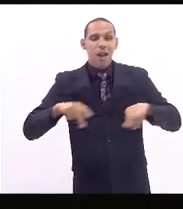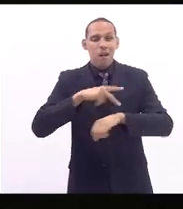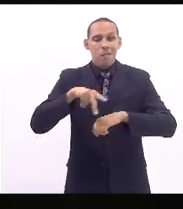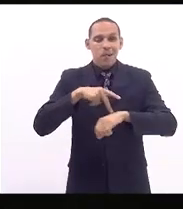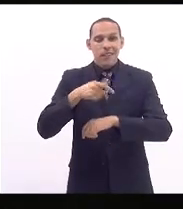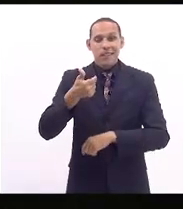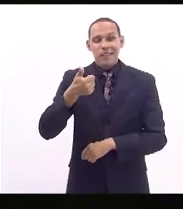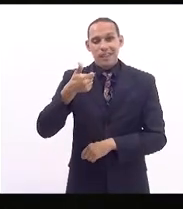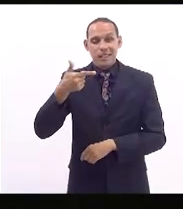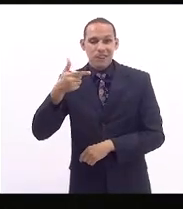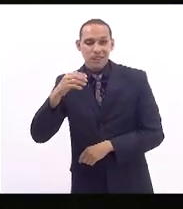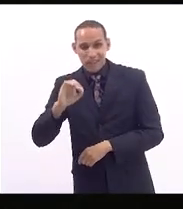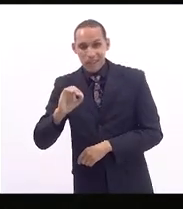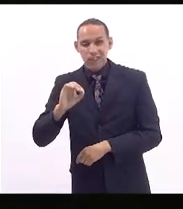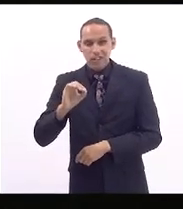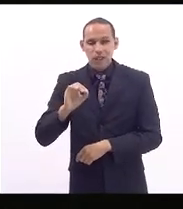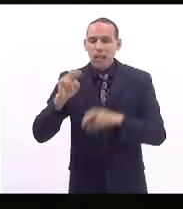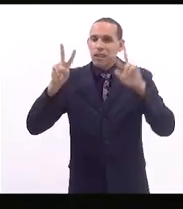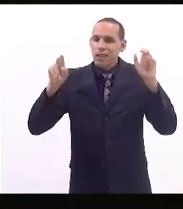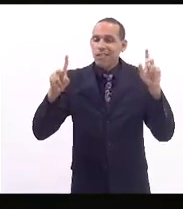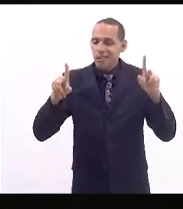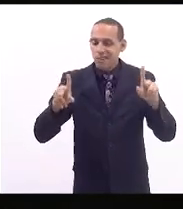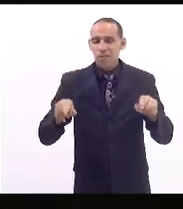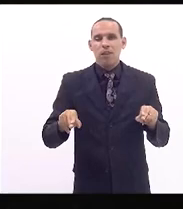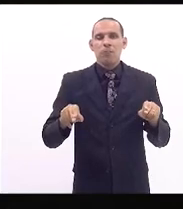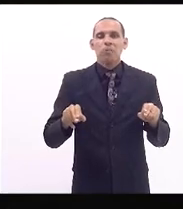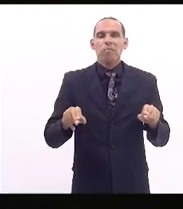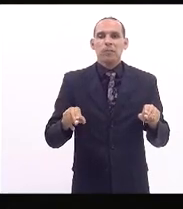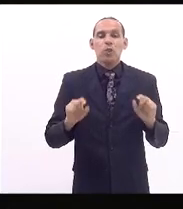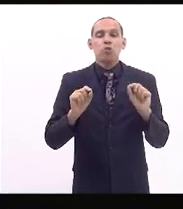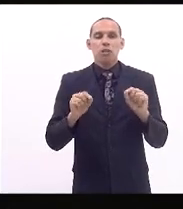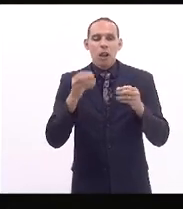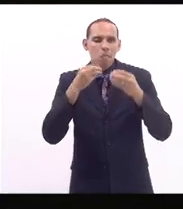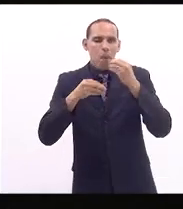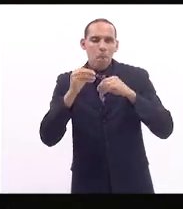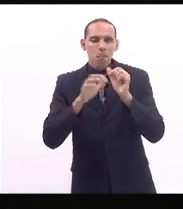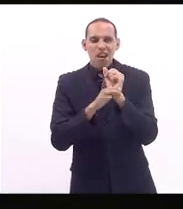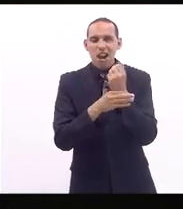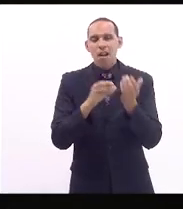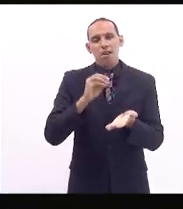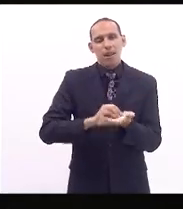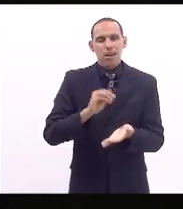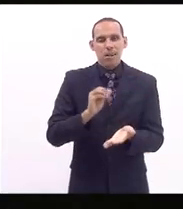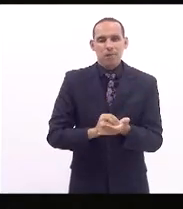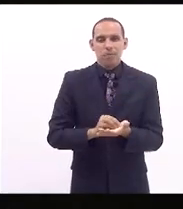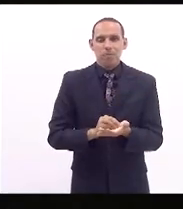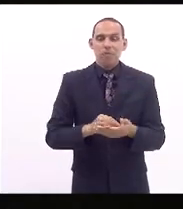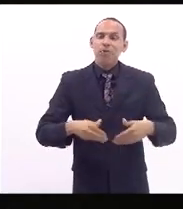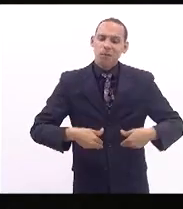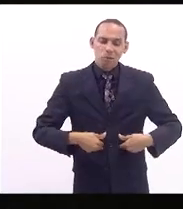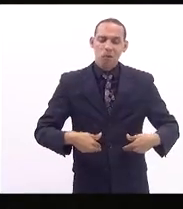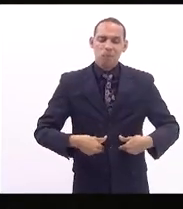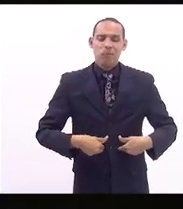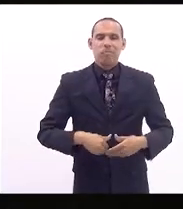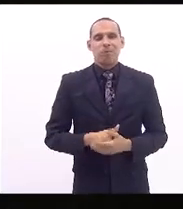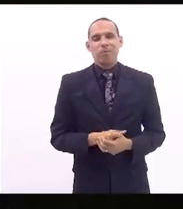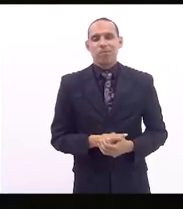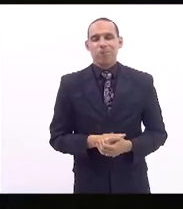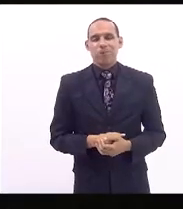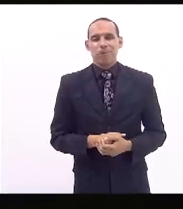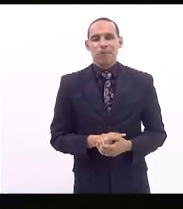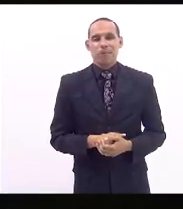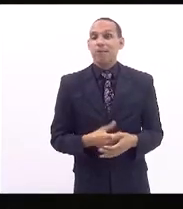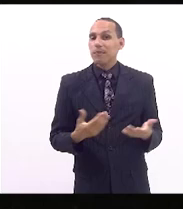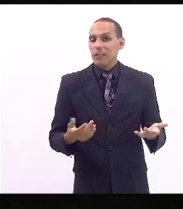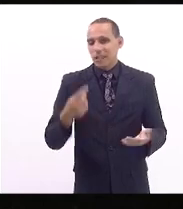países sobre essa questão específica da insegurança alimentar a fome e para